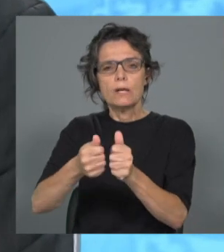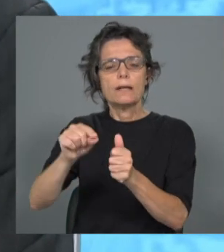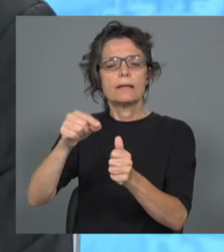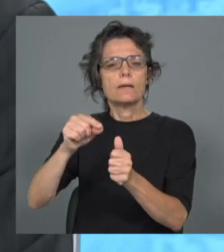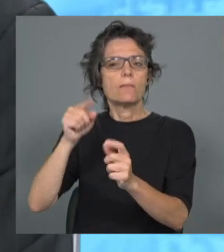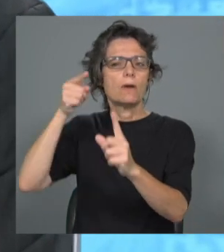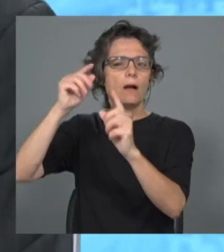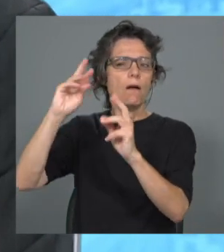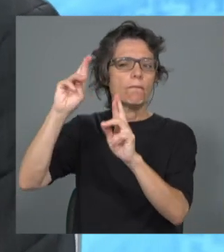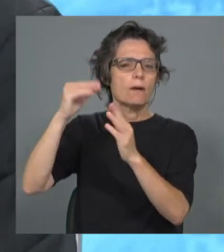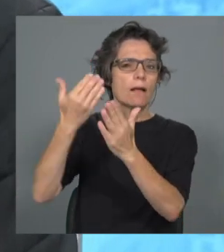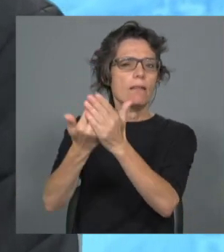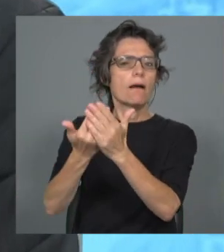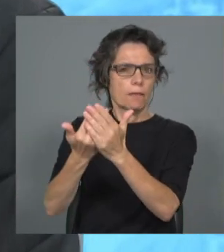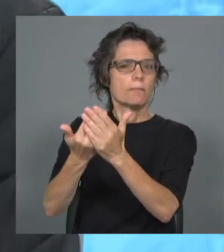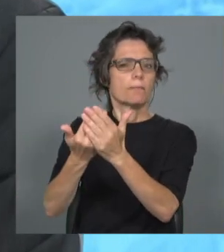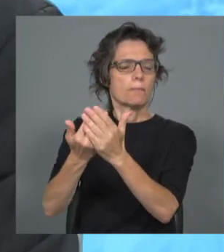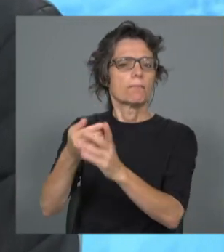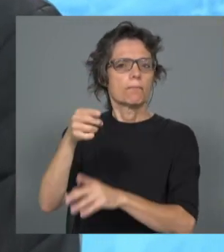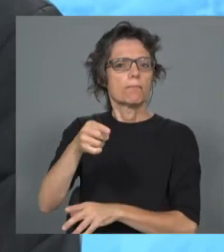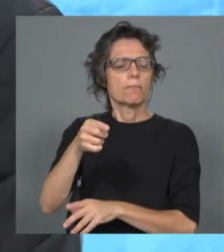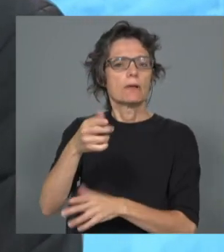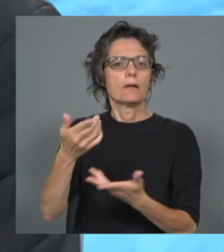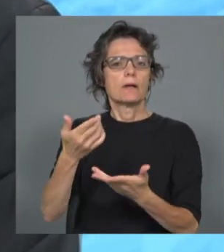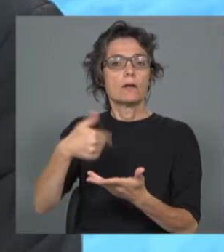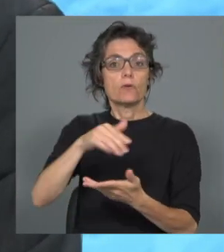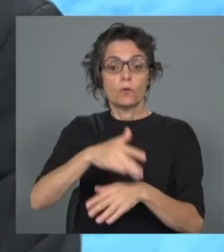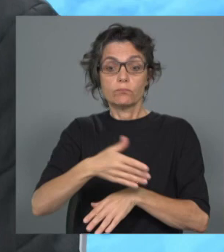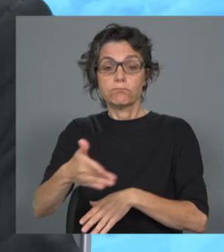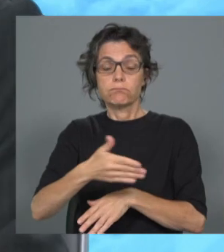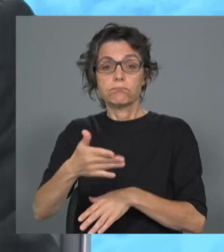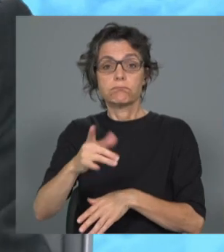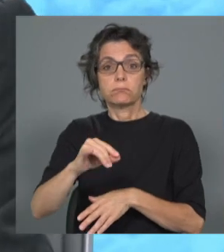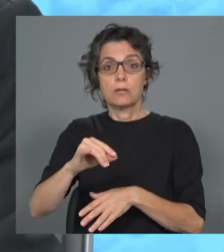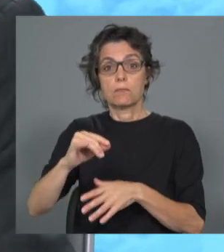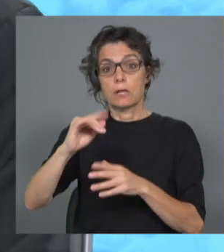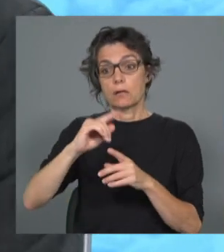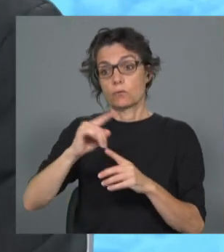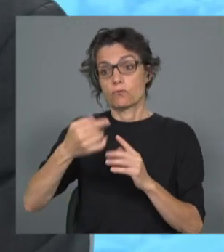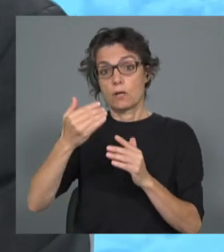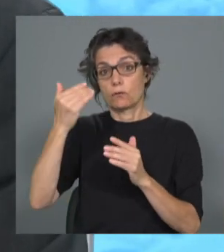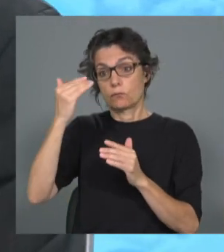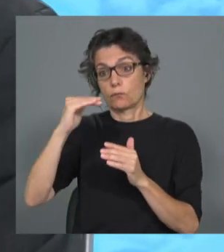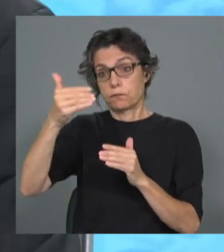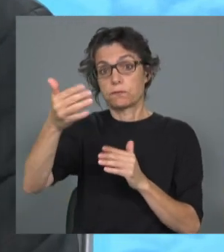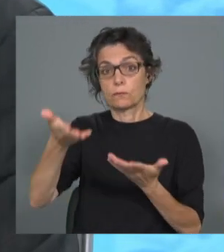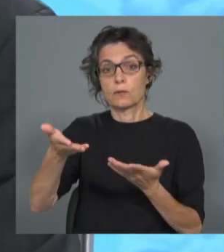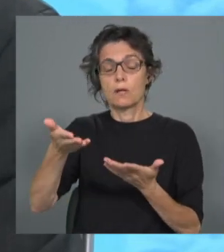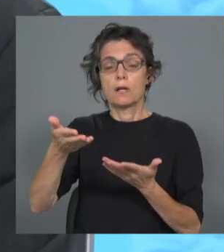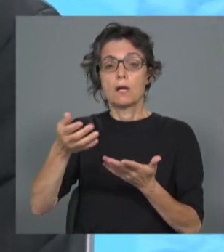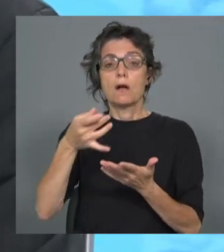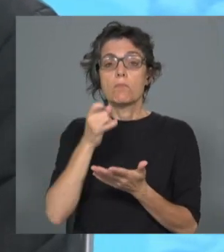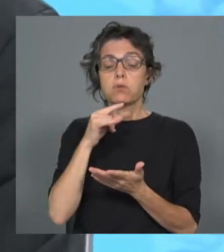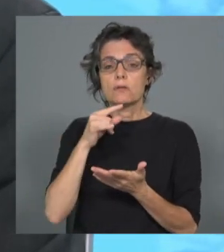matéria. Eu creio que mesmo que nós estamos a viver nestes dias e nos próximos anos, nós estamos a viver